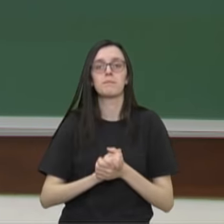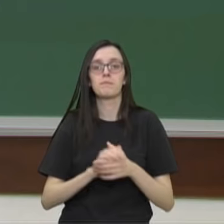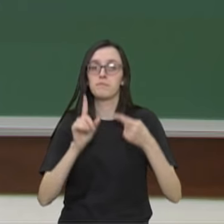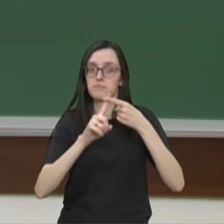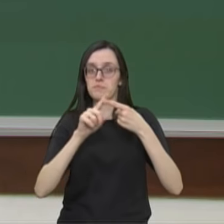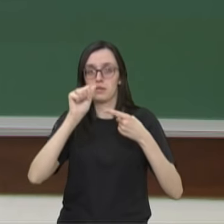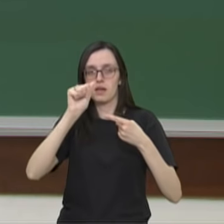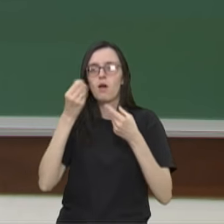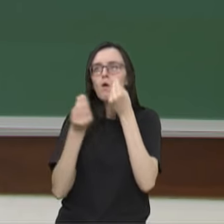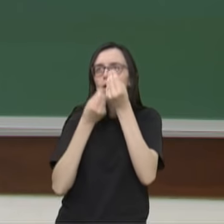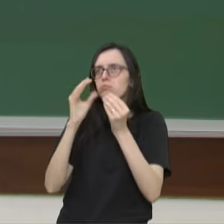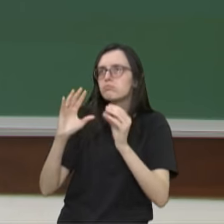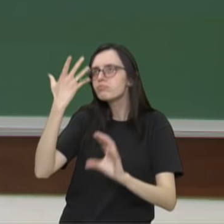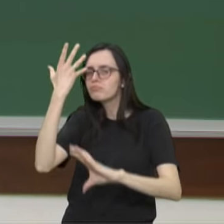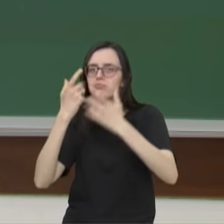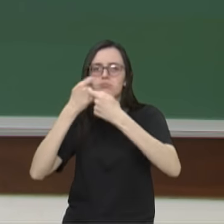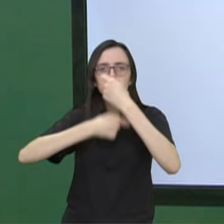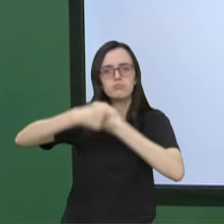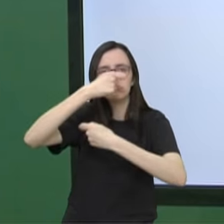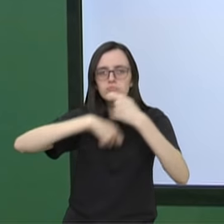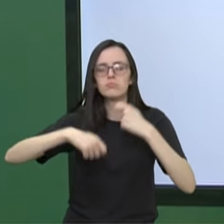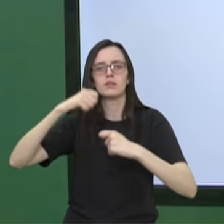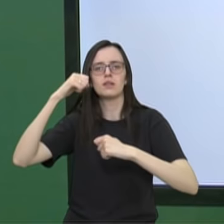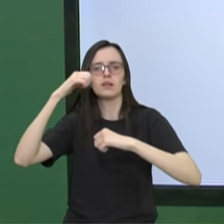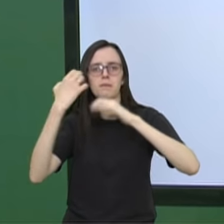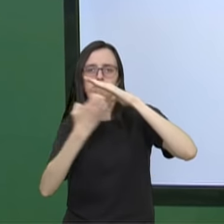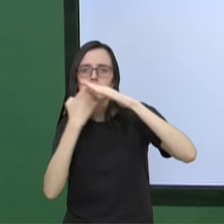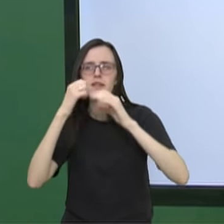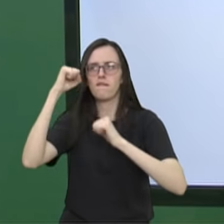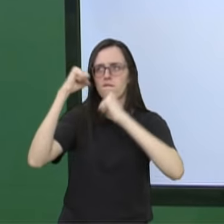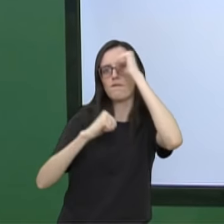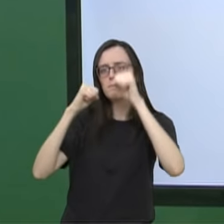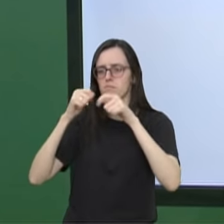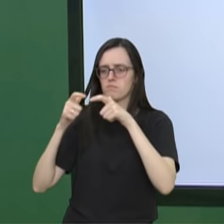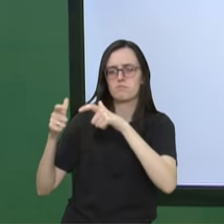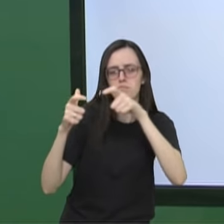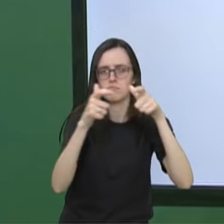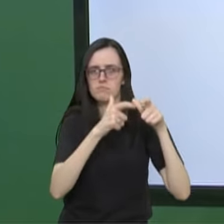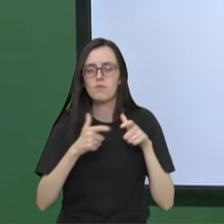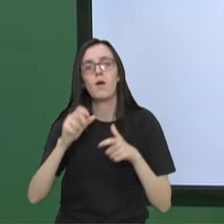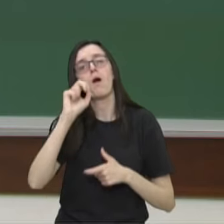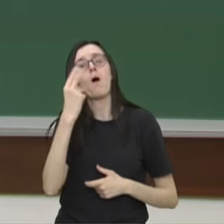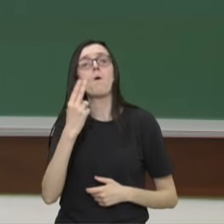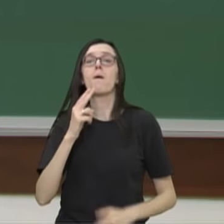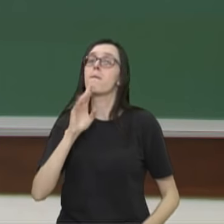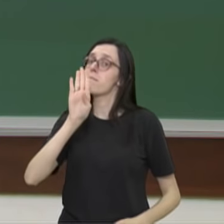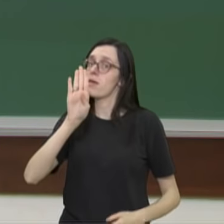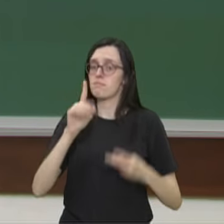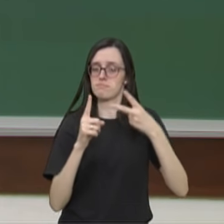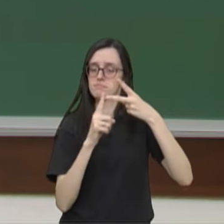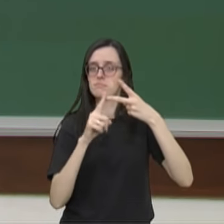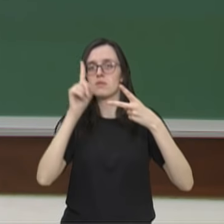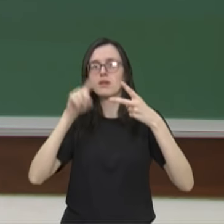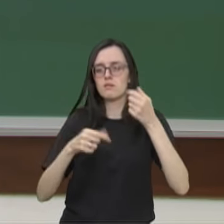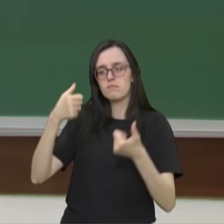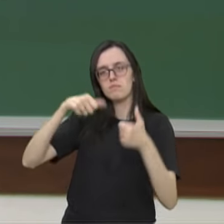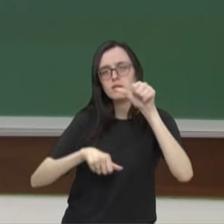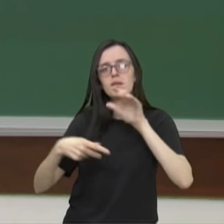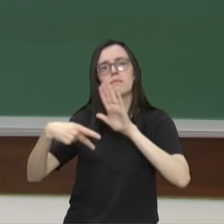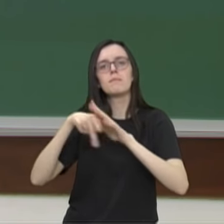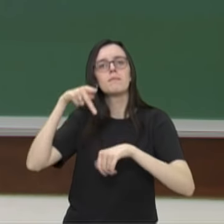dinâmica econômica das indústrias né todo o processo de localização e organização dessas indústrias ou a letra b a composição química